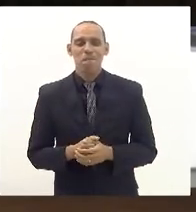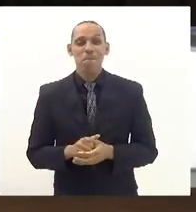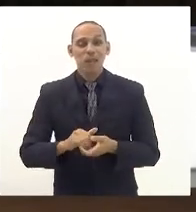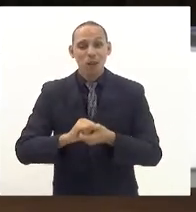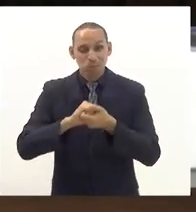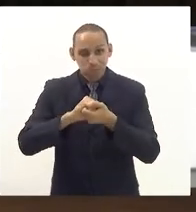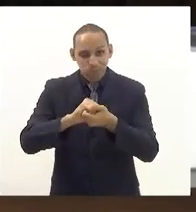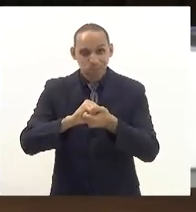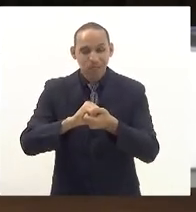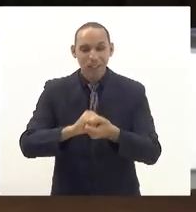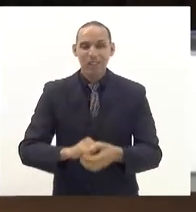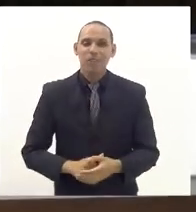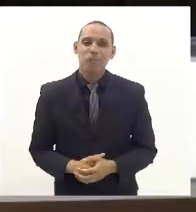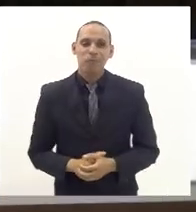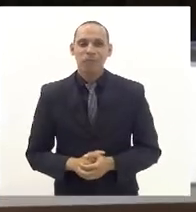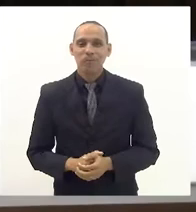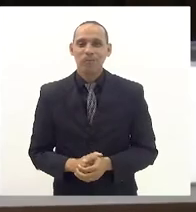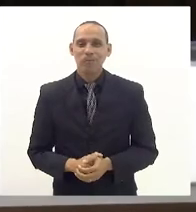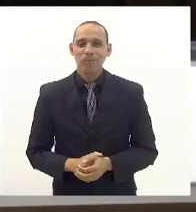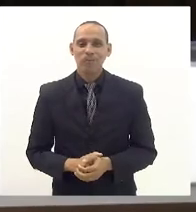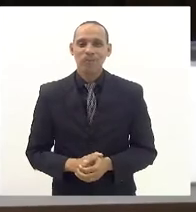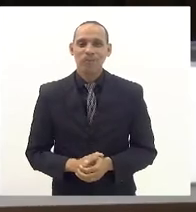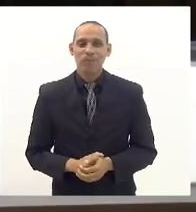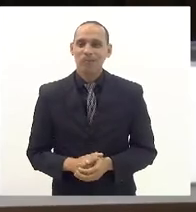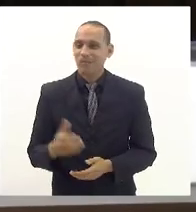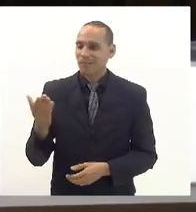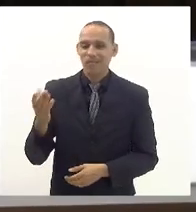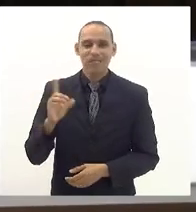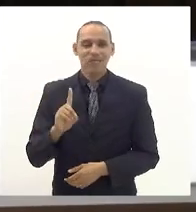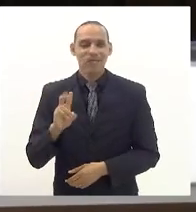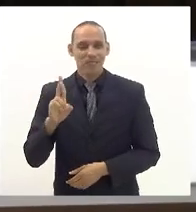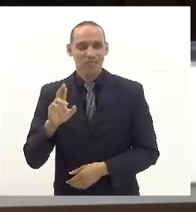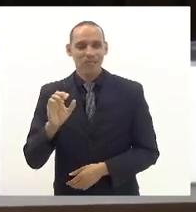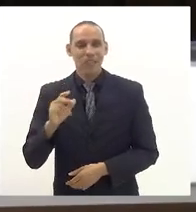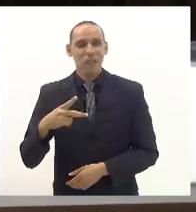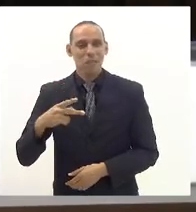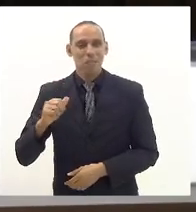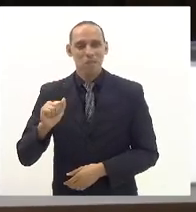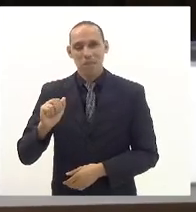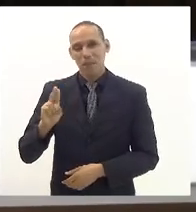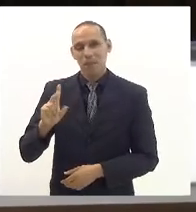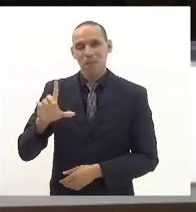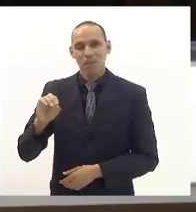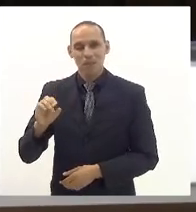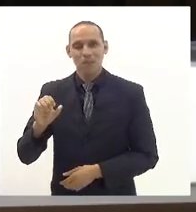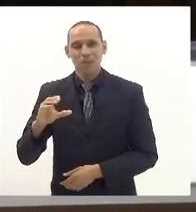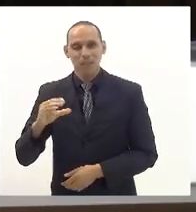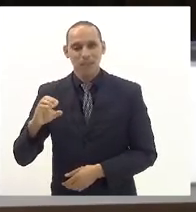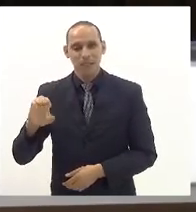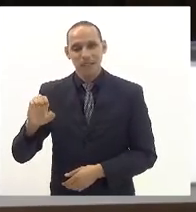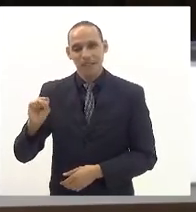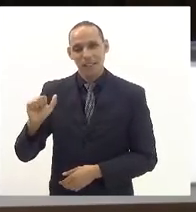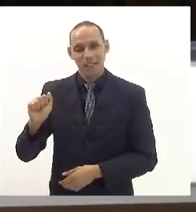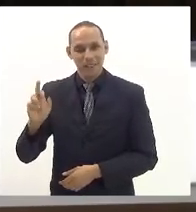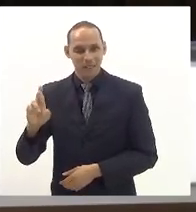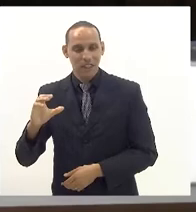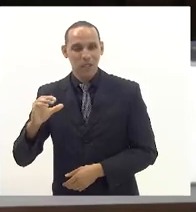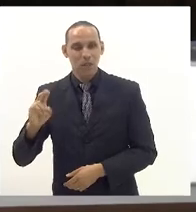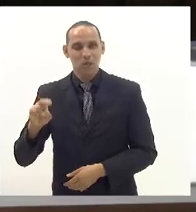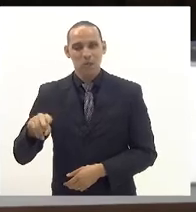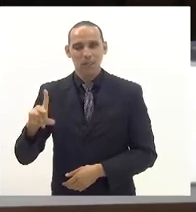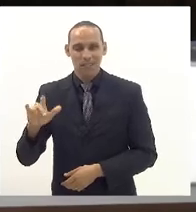cumprimentar o Dr Paulo César Cunha na pessoa de quem comprimento